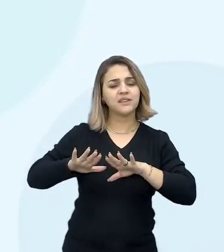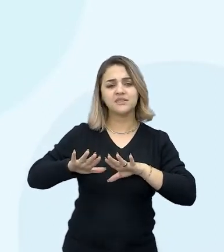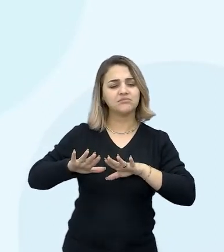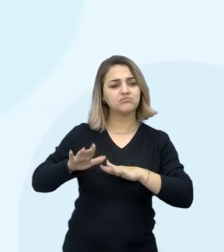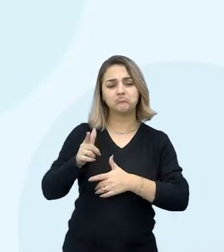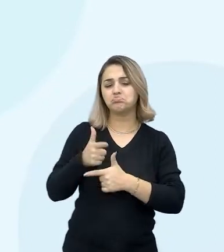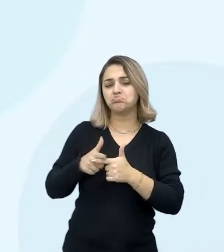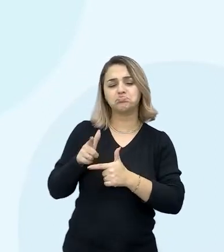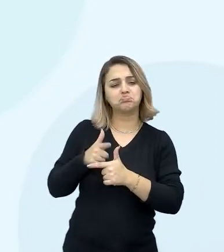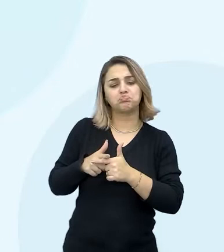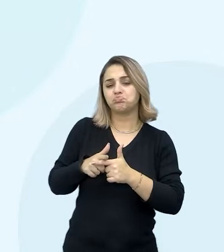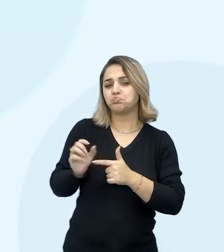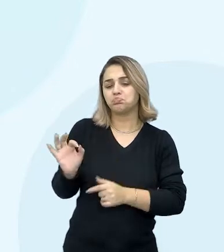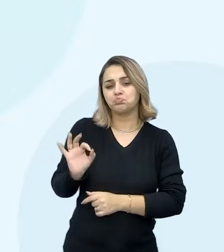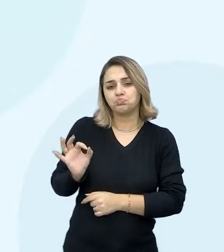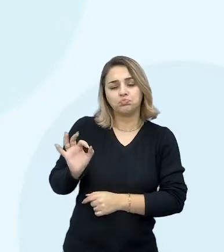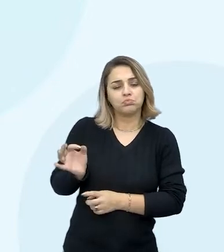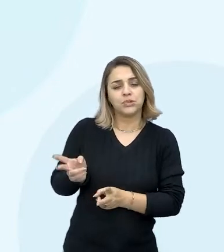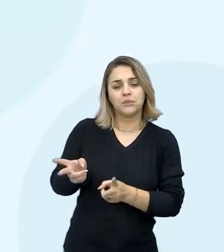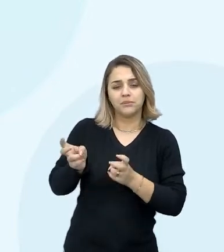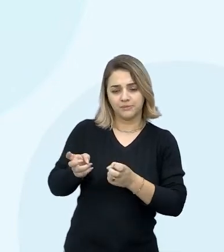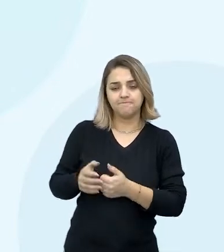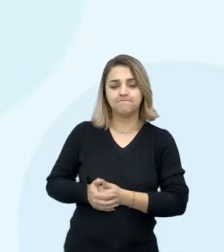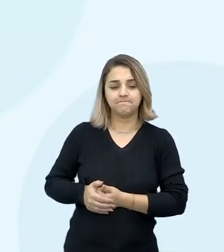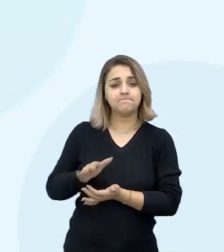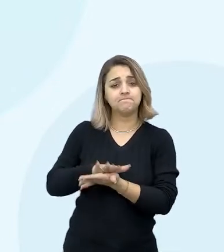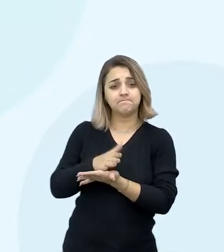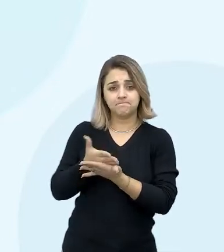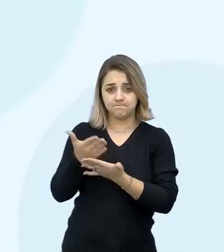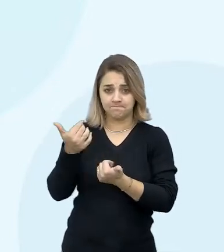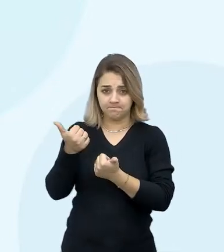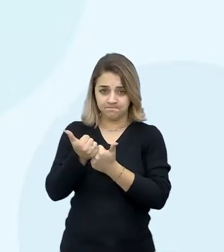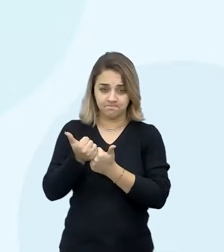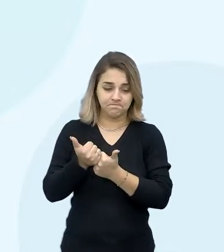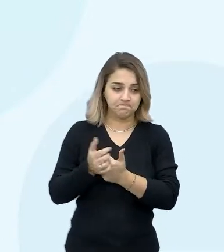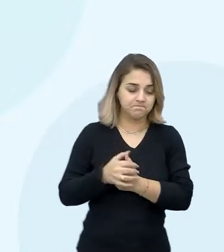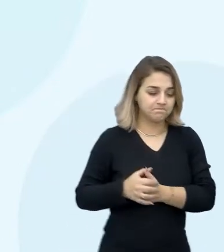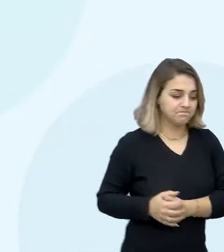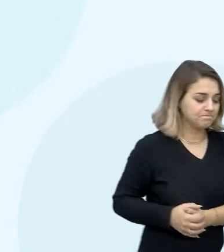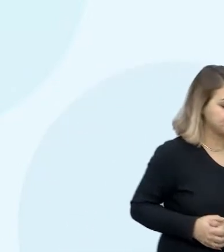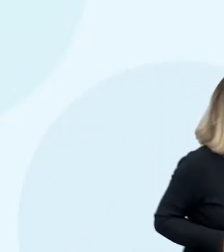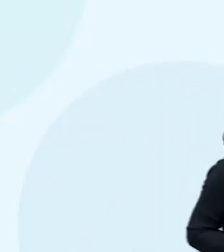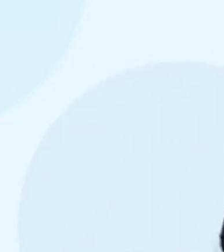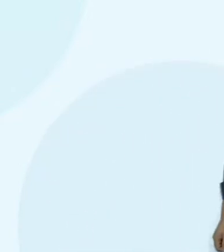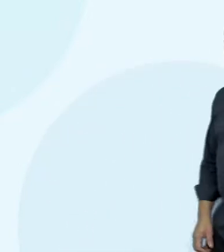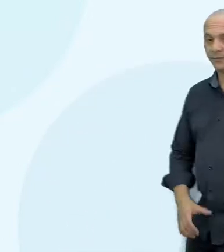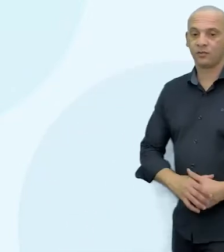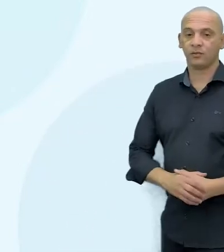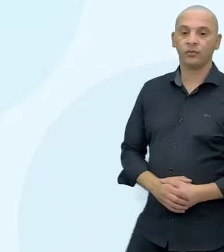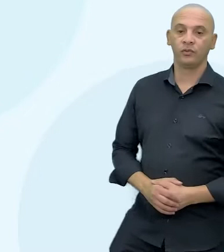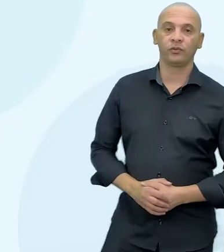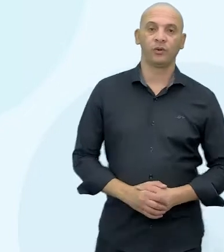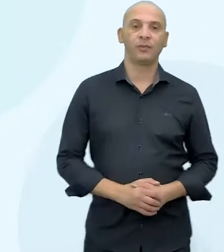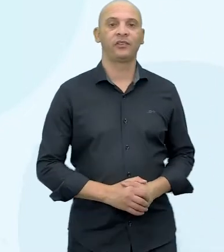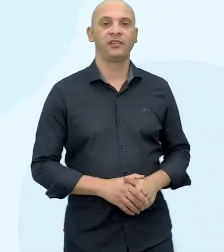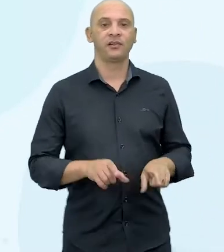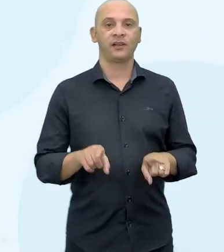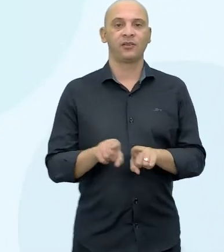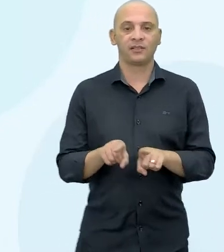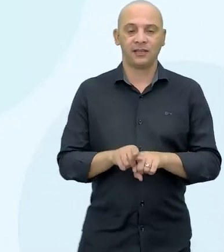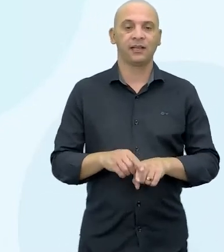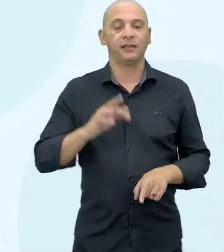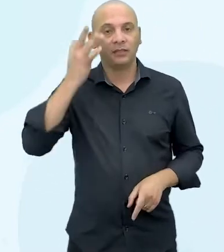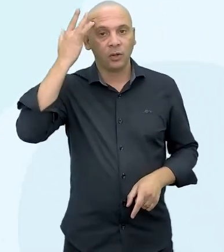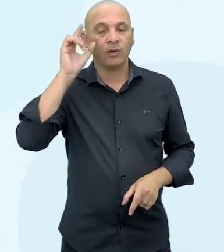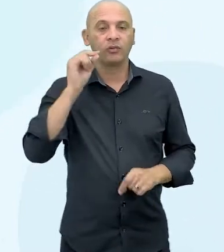problema nisso, tá? Argumentando esse economista-chefe da Google. Eu não vejo nenhum problema nisso, muito pelo contrário, diz ele, eu acredito